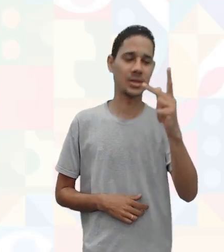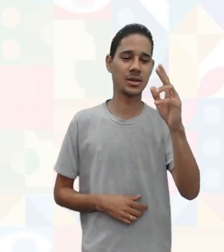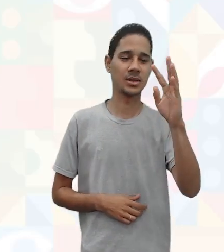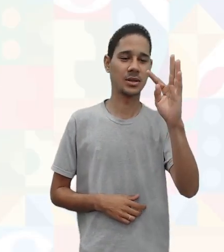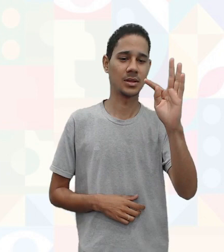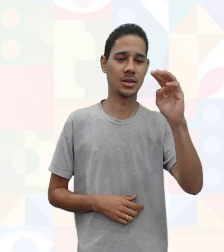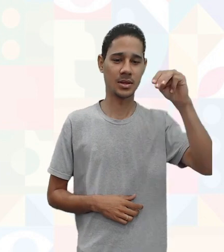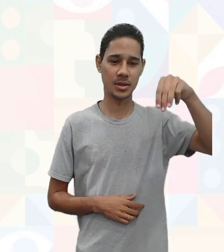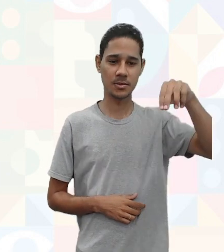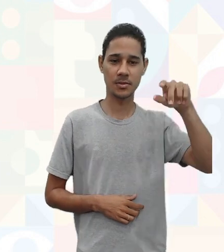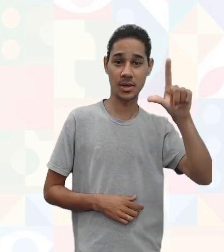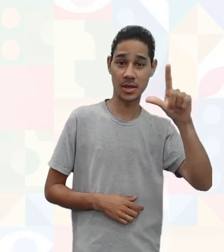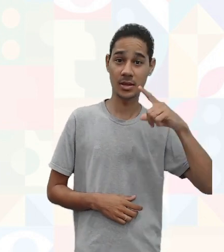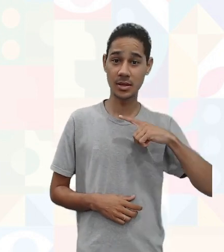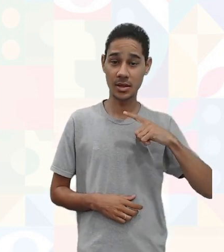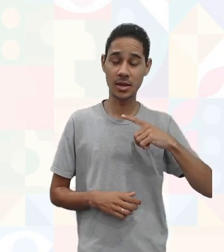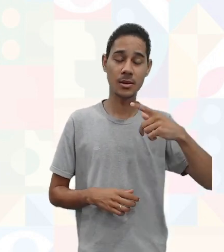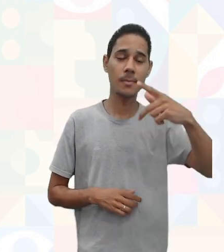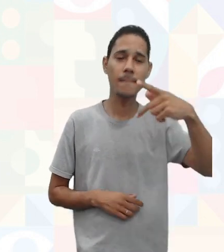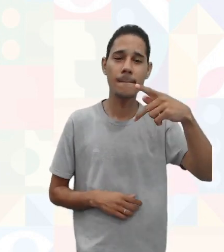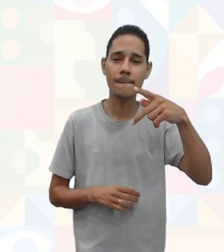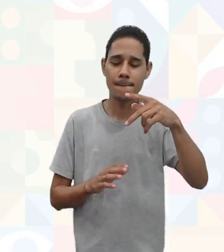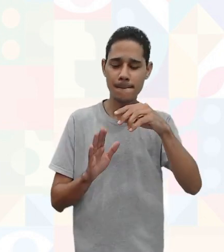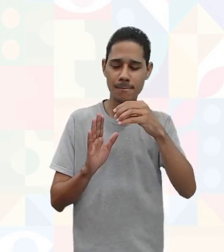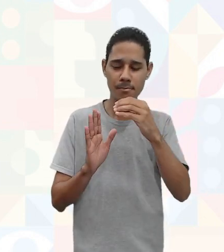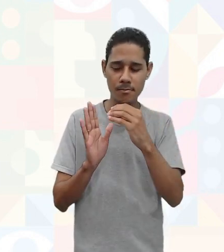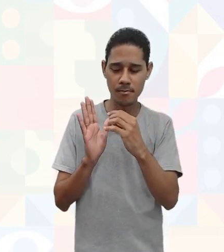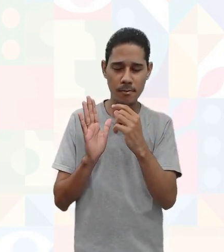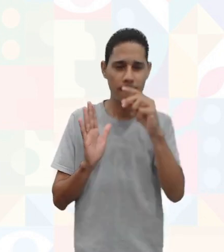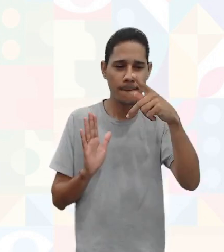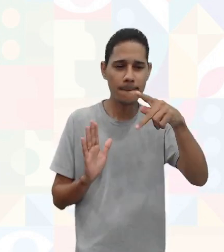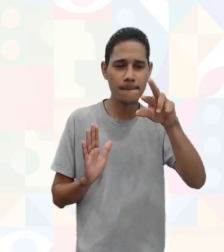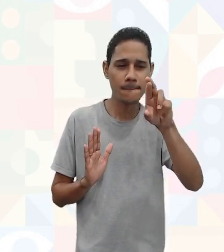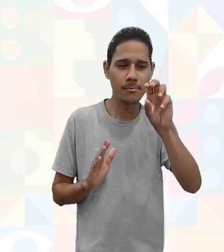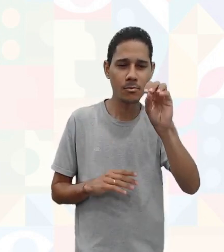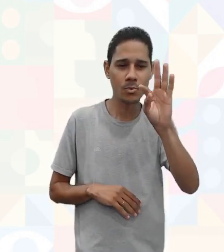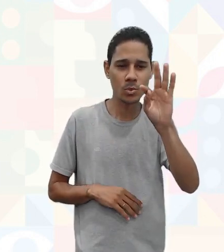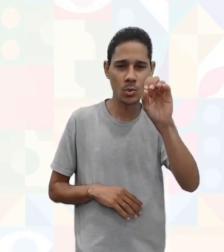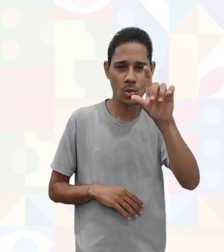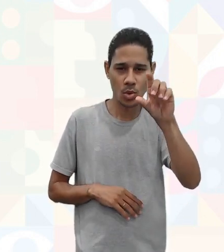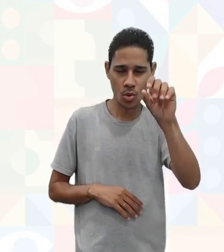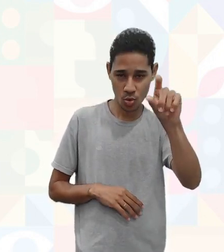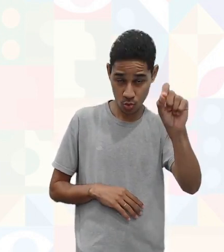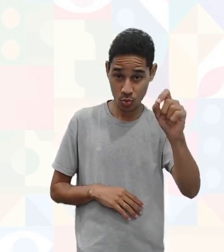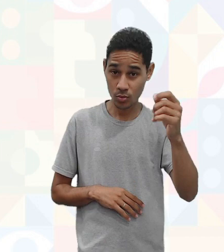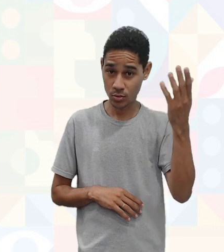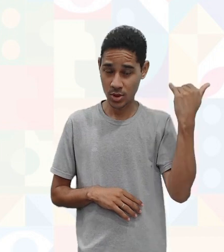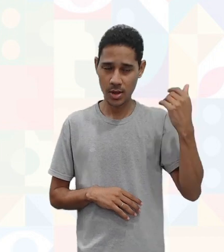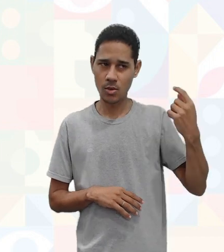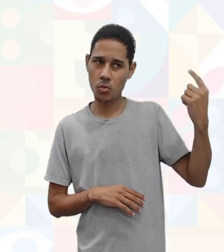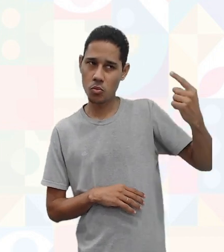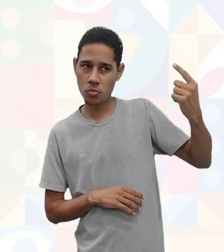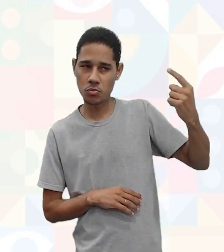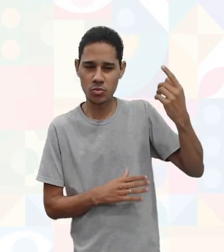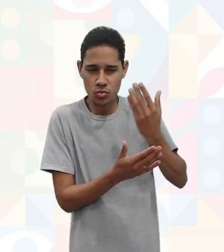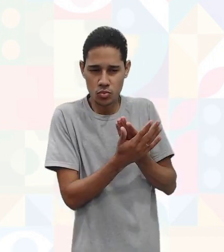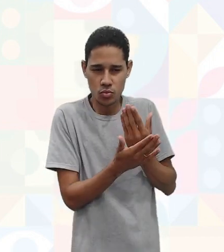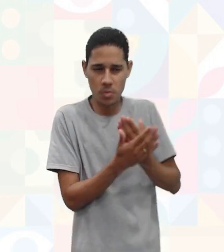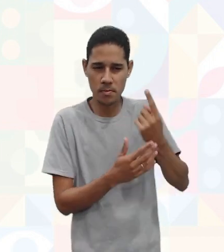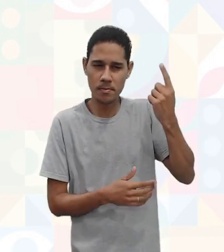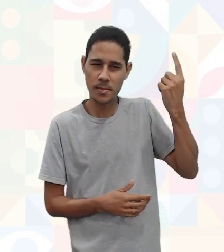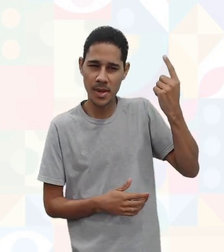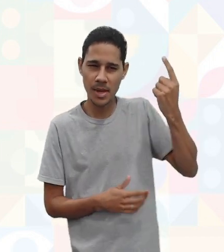os protocolos envolvidos. A gente já conversou na aula de número 1 ou foi 2, eu não me recordo exatamente